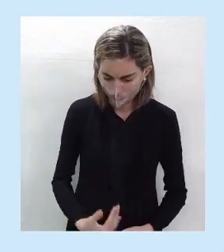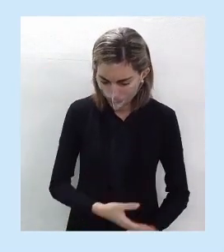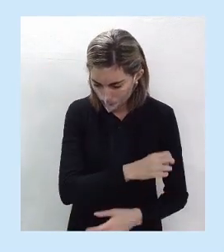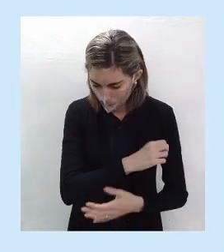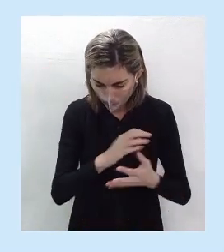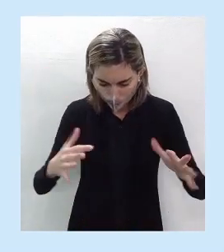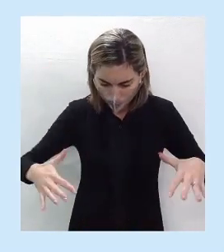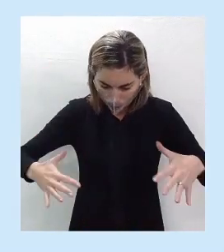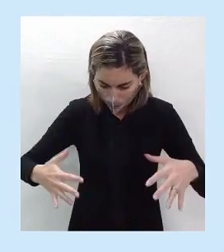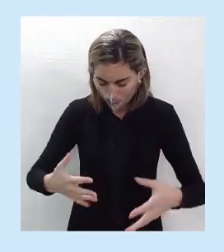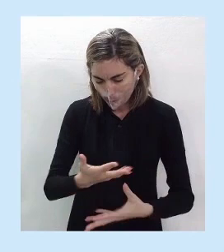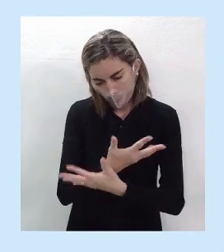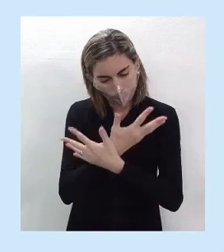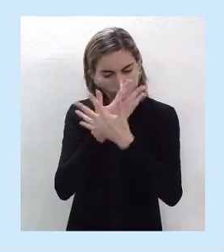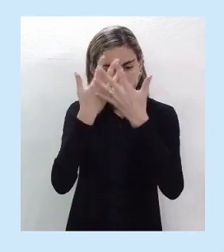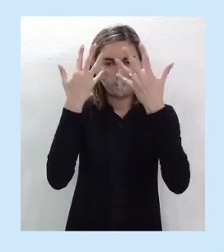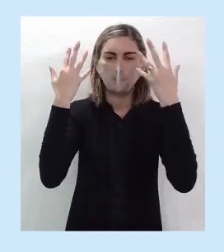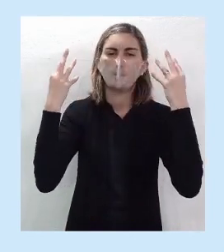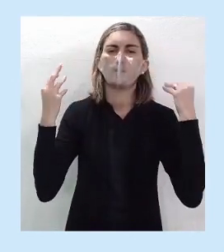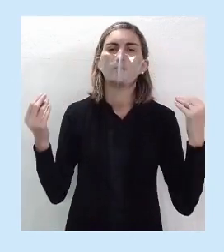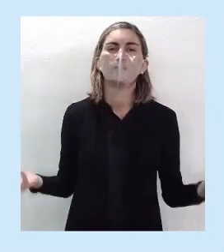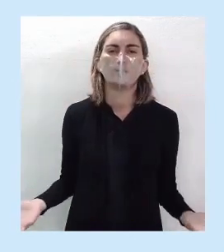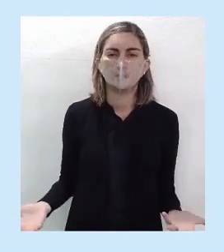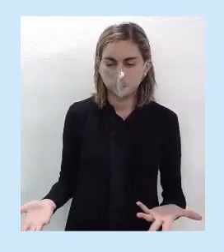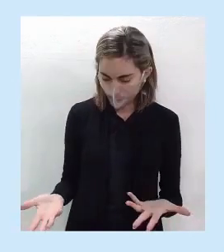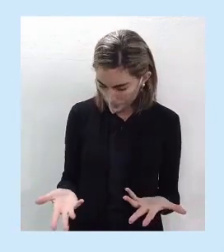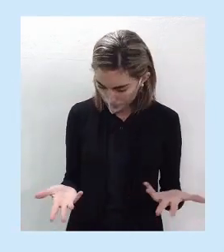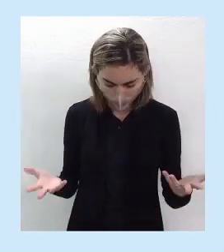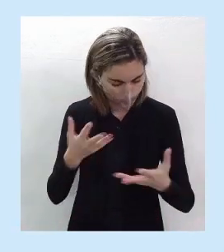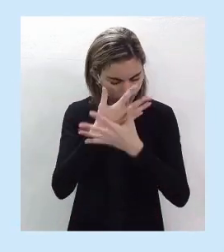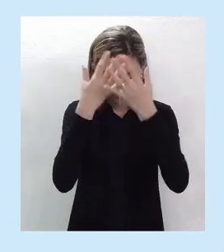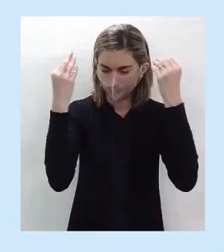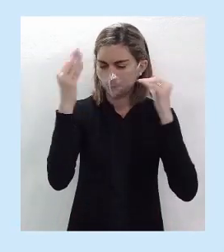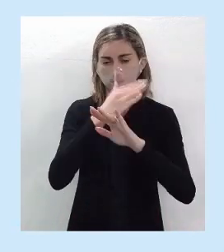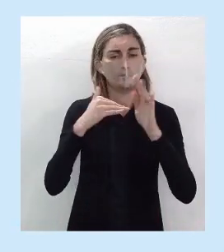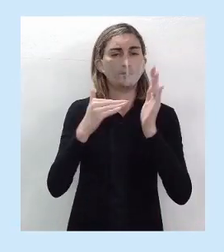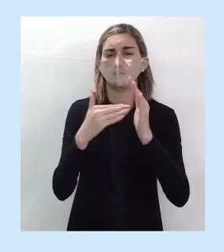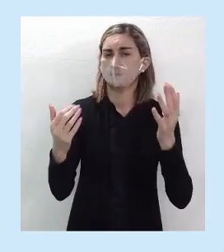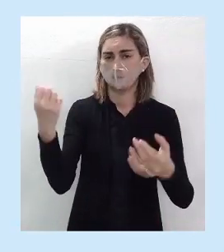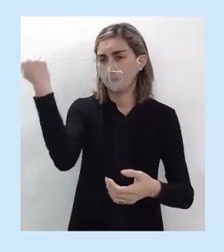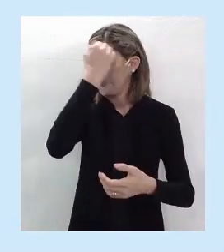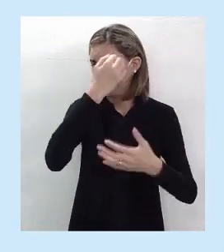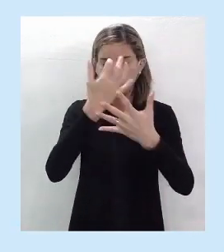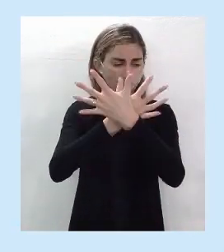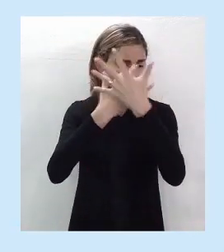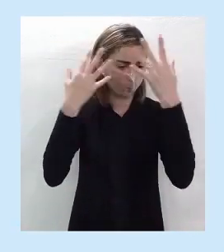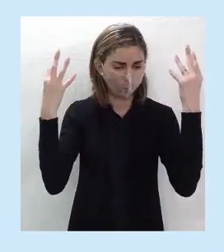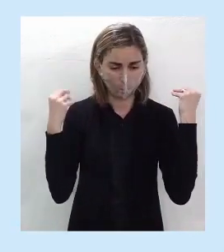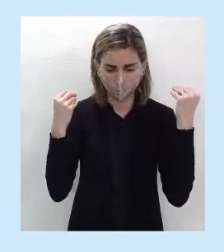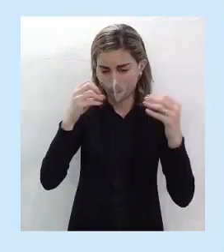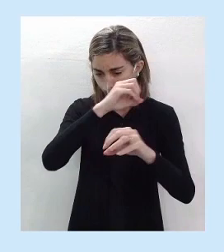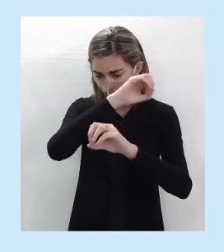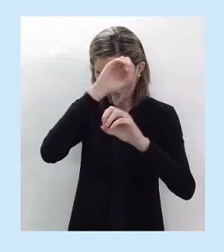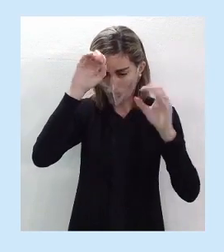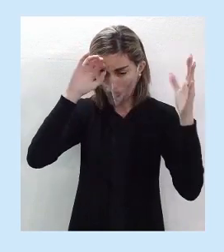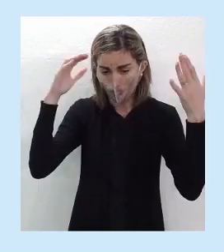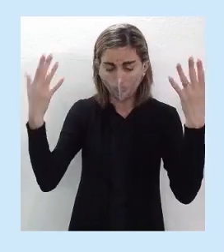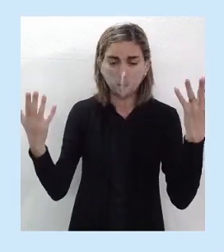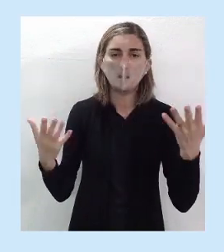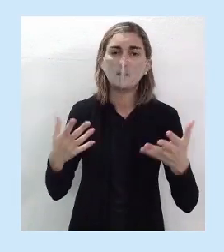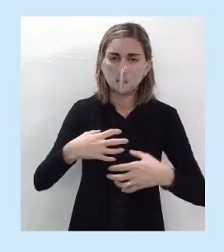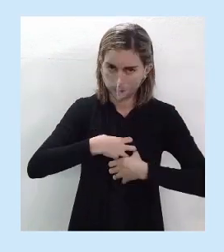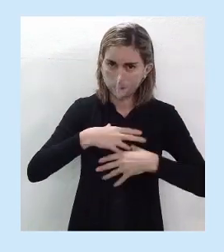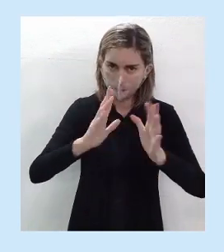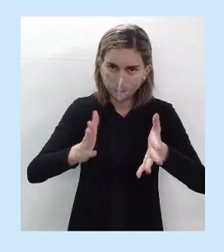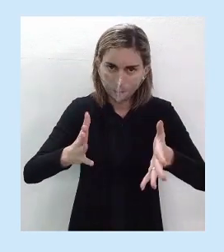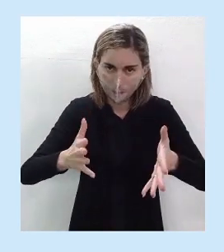tão nervoso que esqueceu tudo. Tudo apagou. Já sentiu? Já viu esse momento em